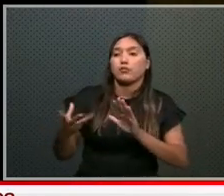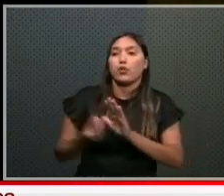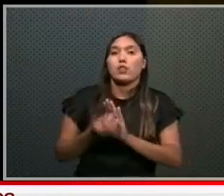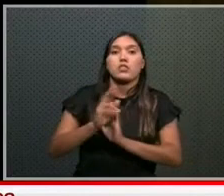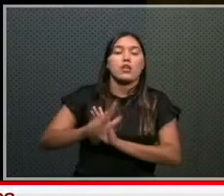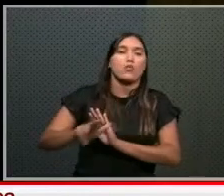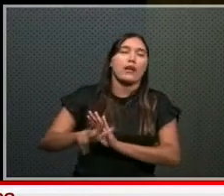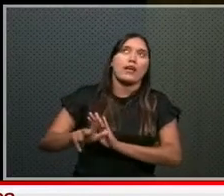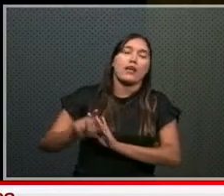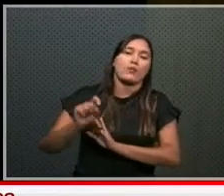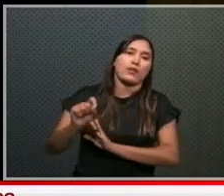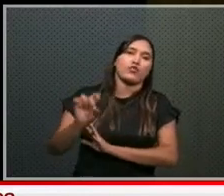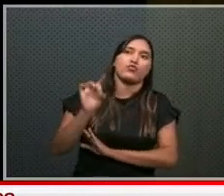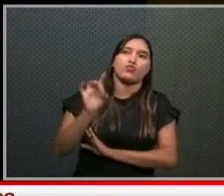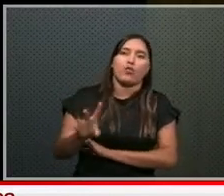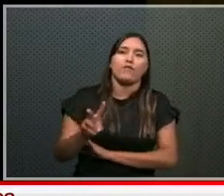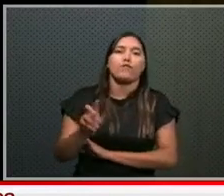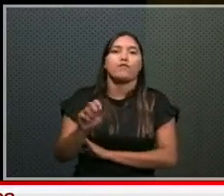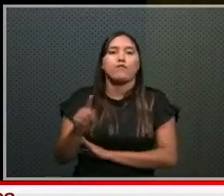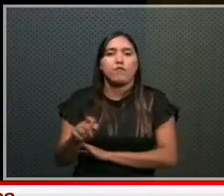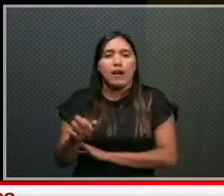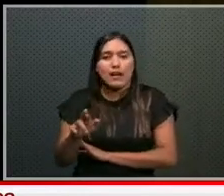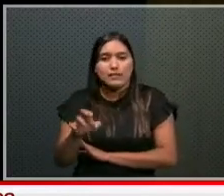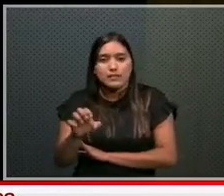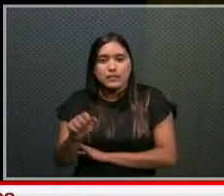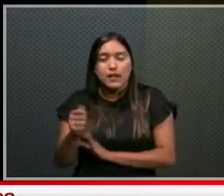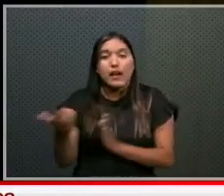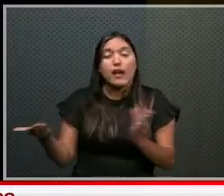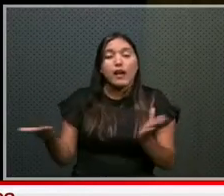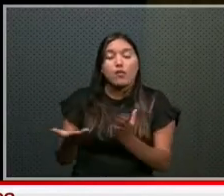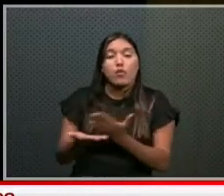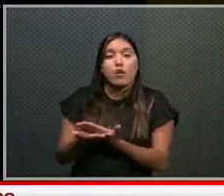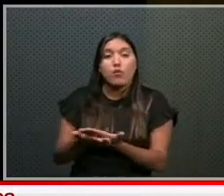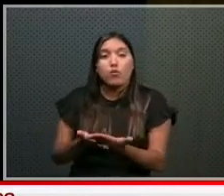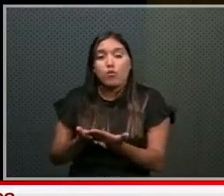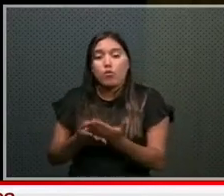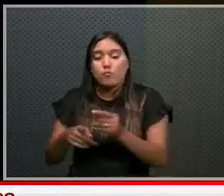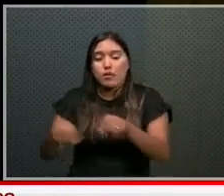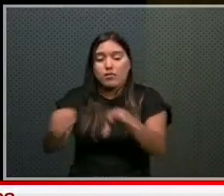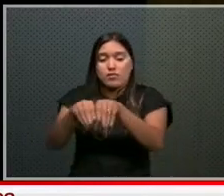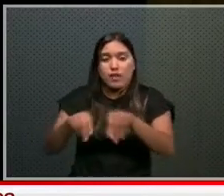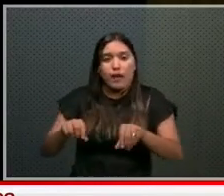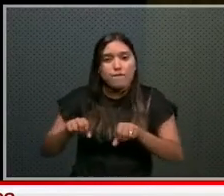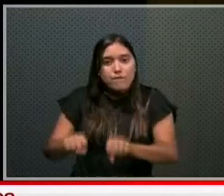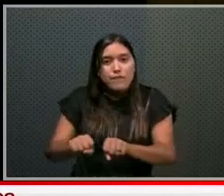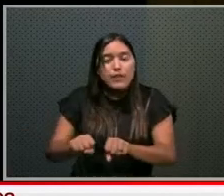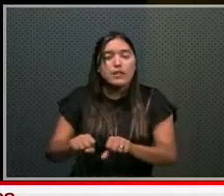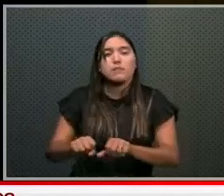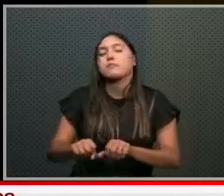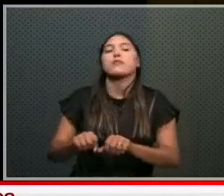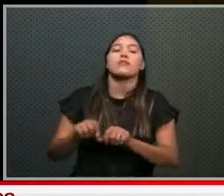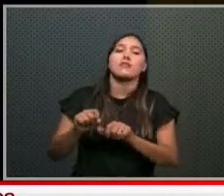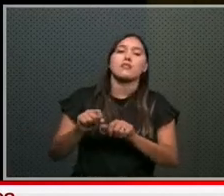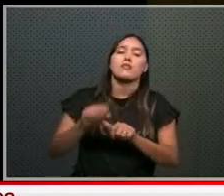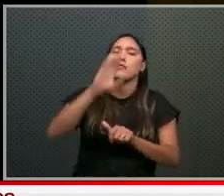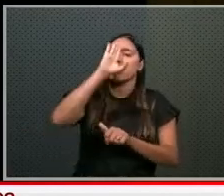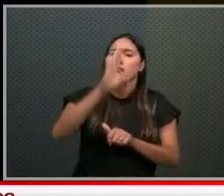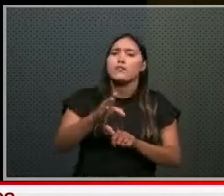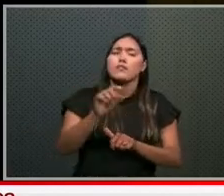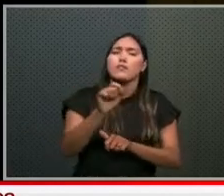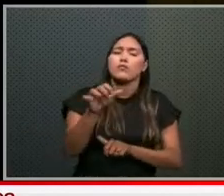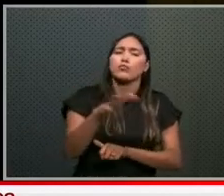uma civilização de Várzea e passa a ser suplantada por uma civilização de terra firme compra dominância Principalmente